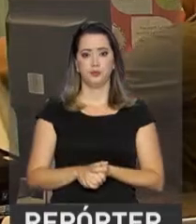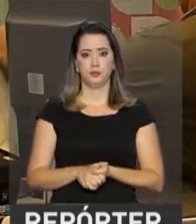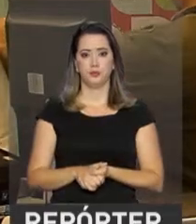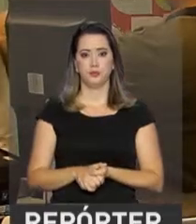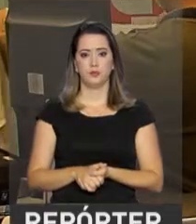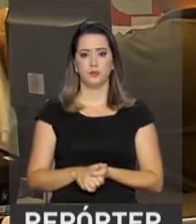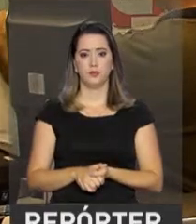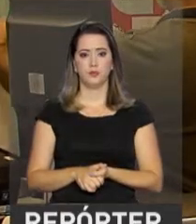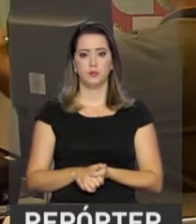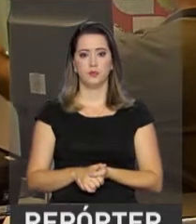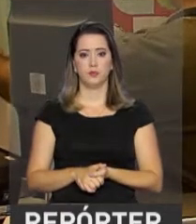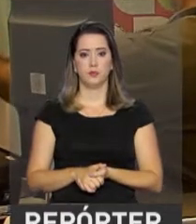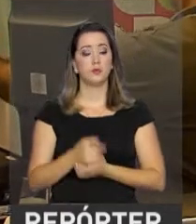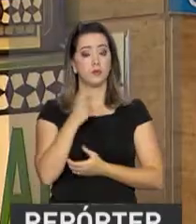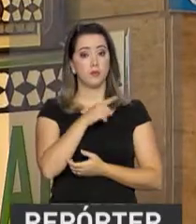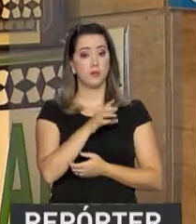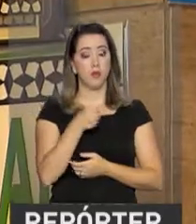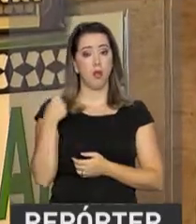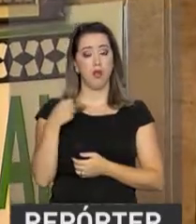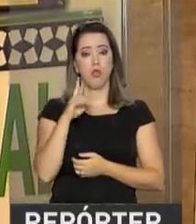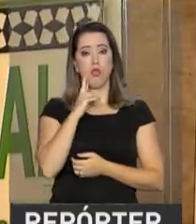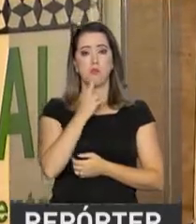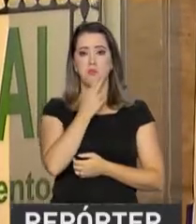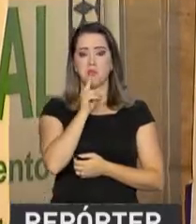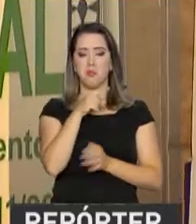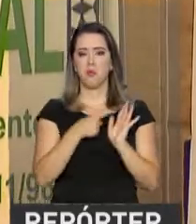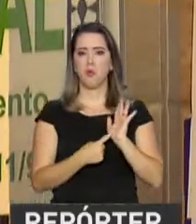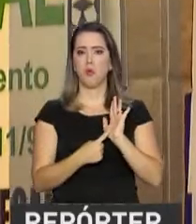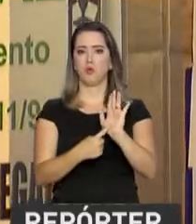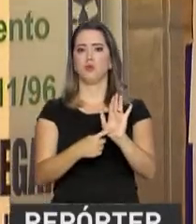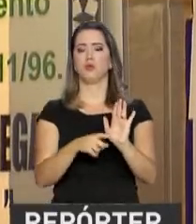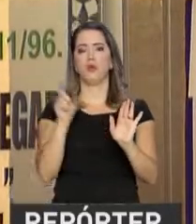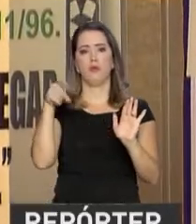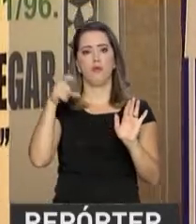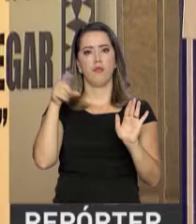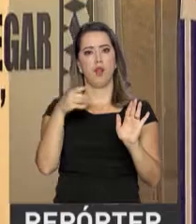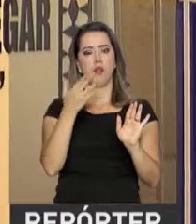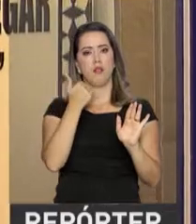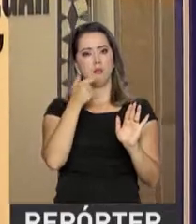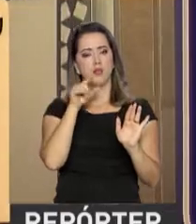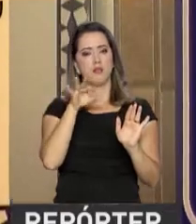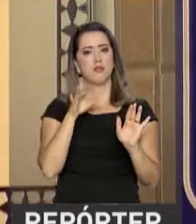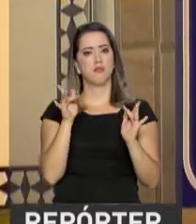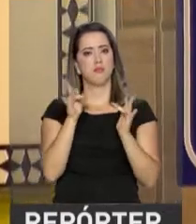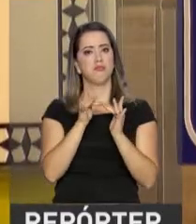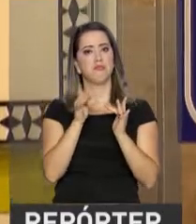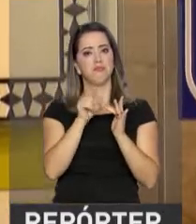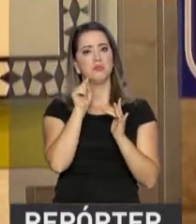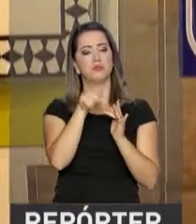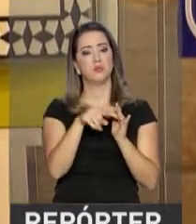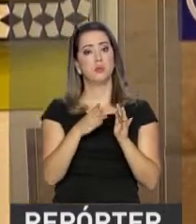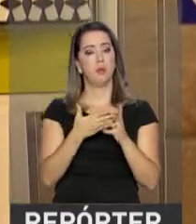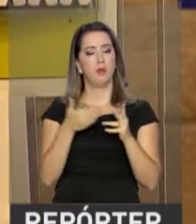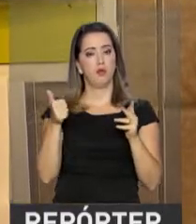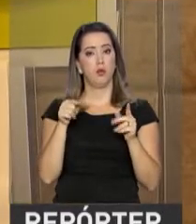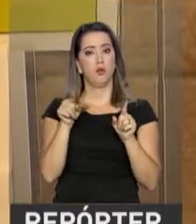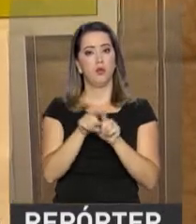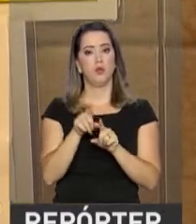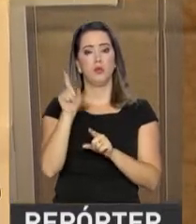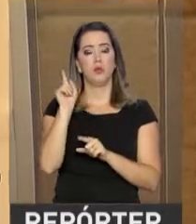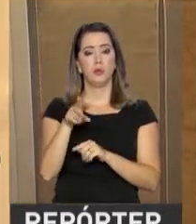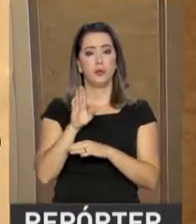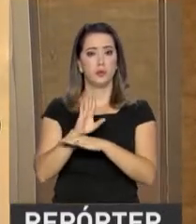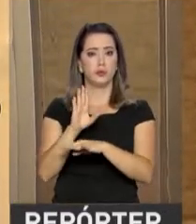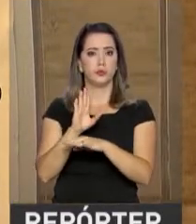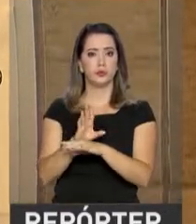na porta do restaurante a indicação aqui o vale refeição é aceito uma comodidade a mais o vale é um